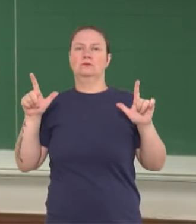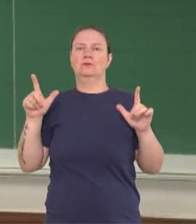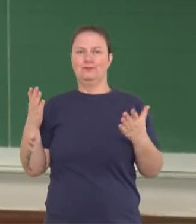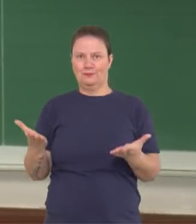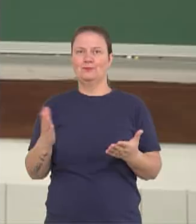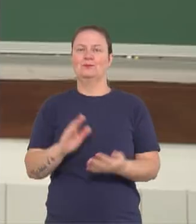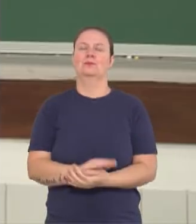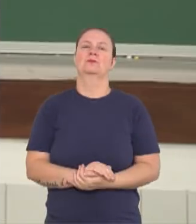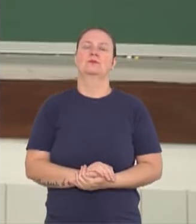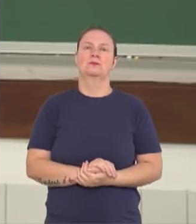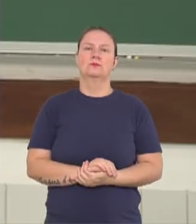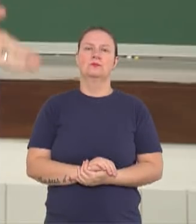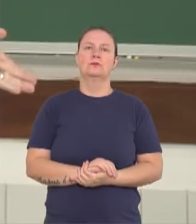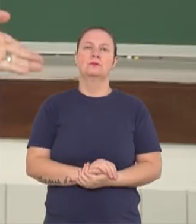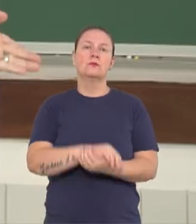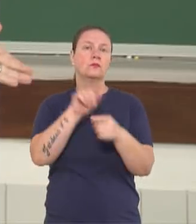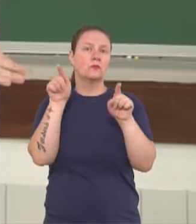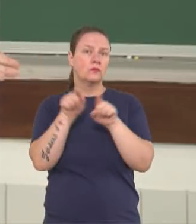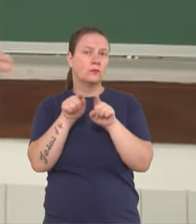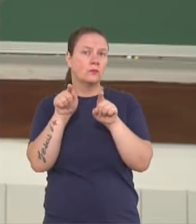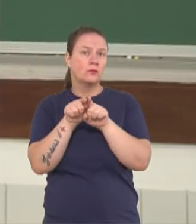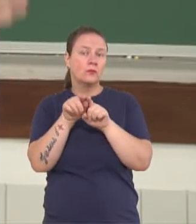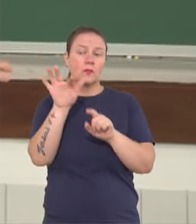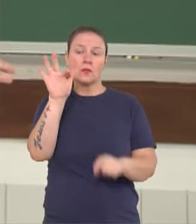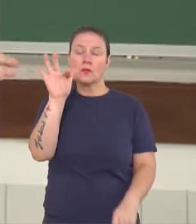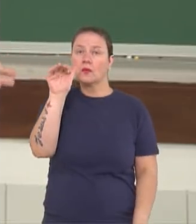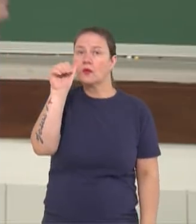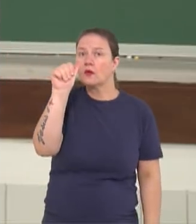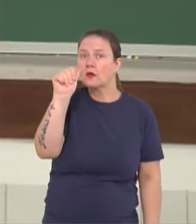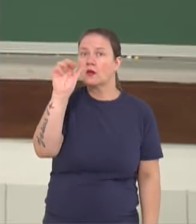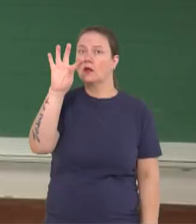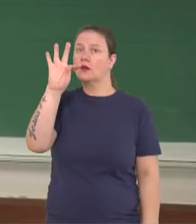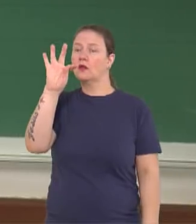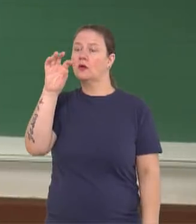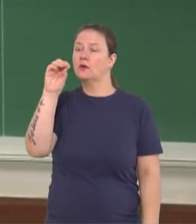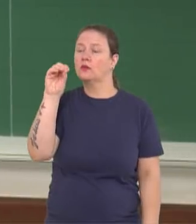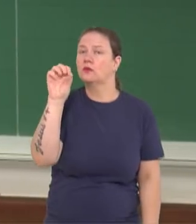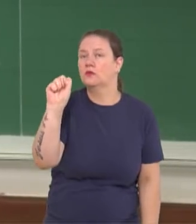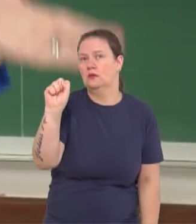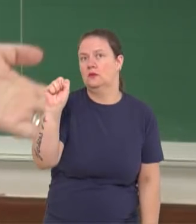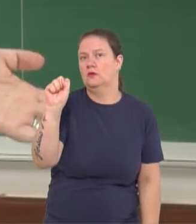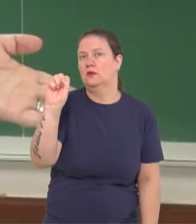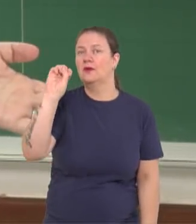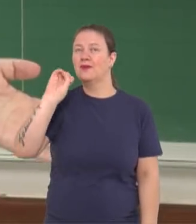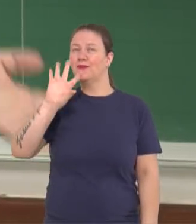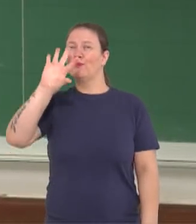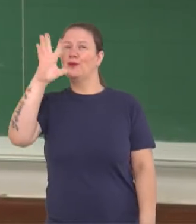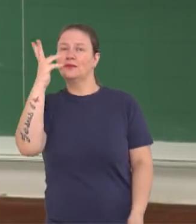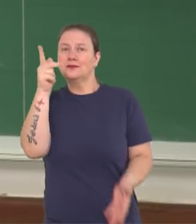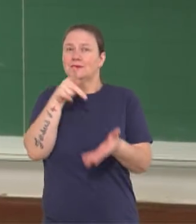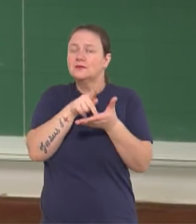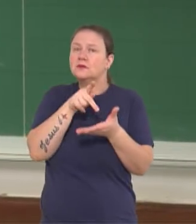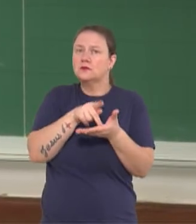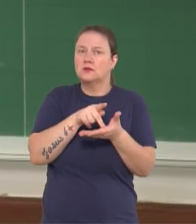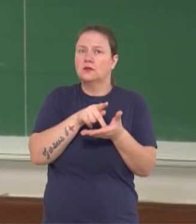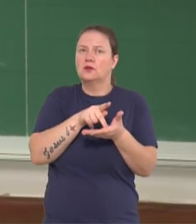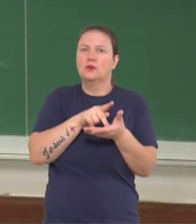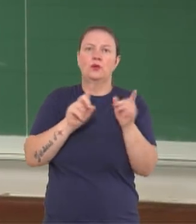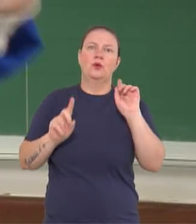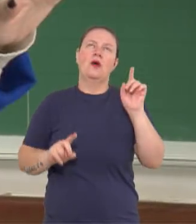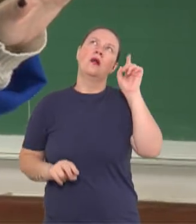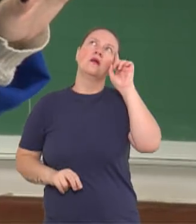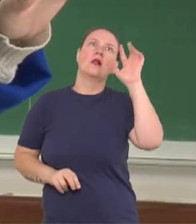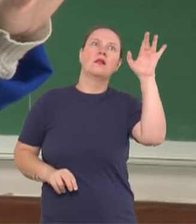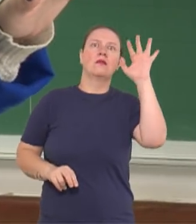ocorreram. Fatos, né, não são boatos, não são ficções, né? São fatos, baseados em